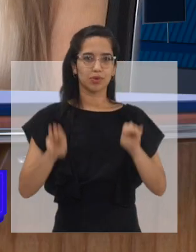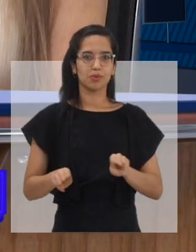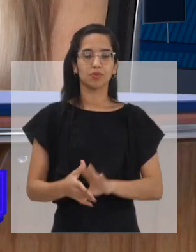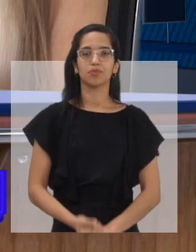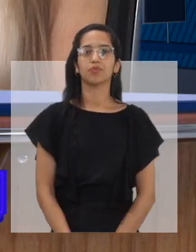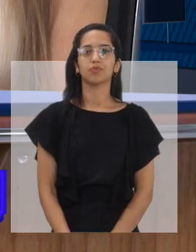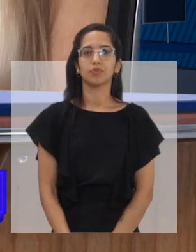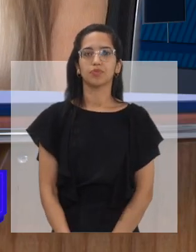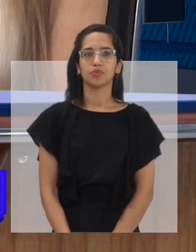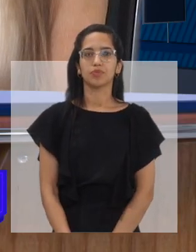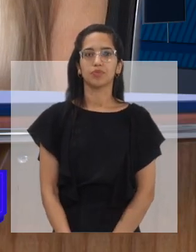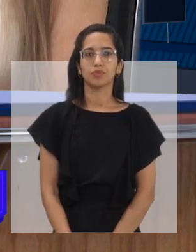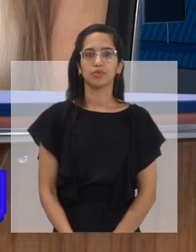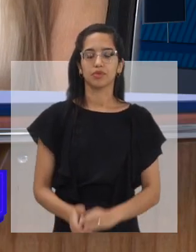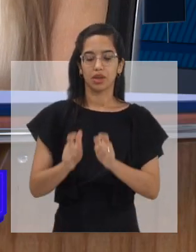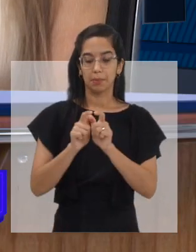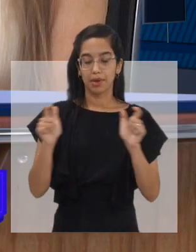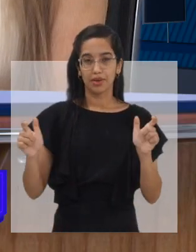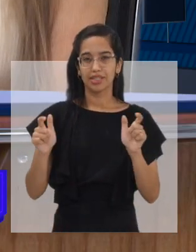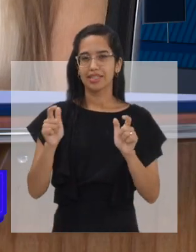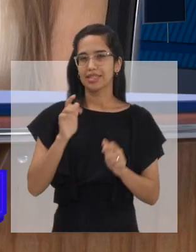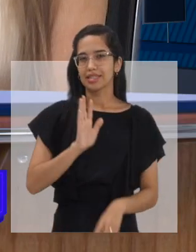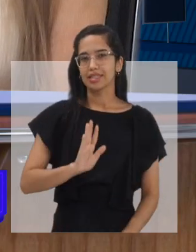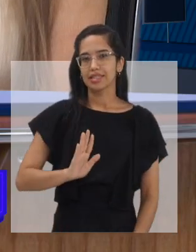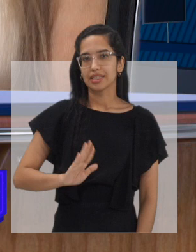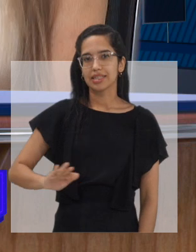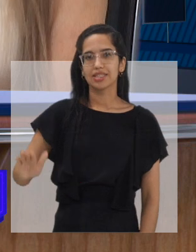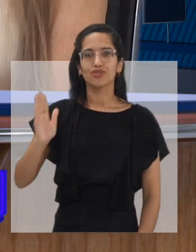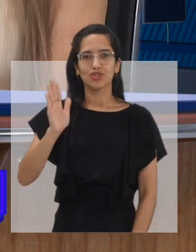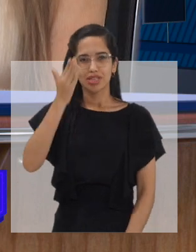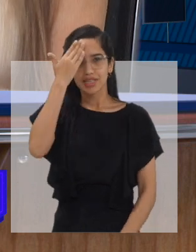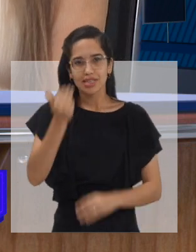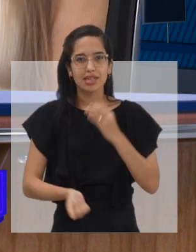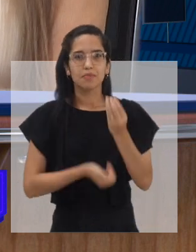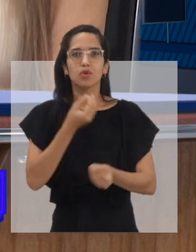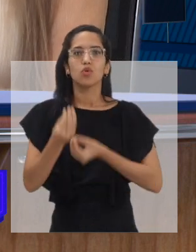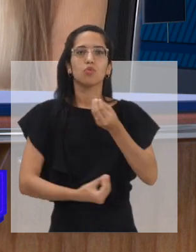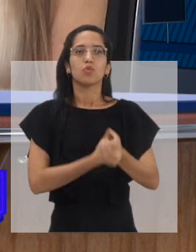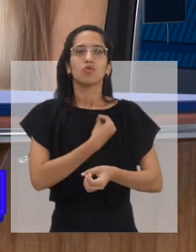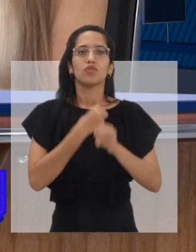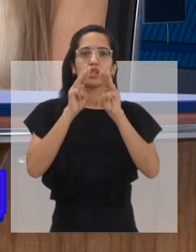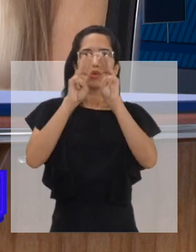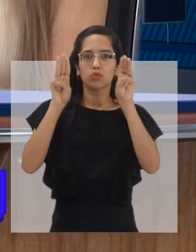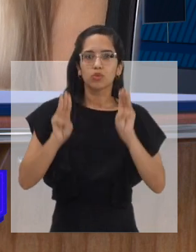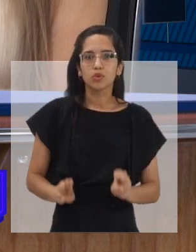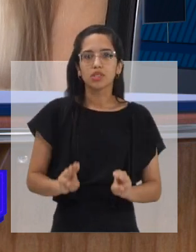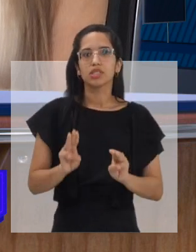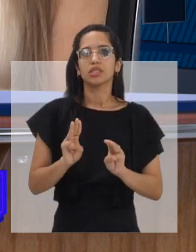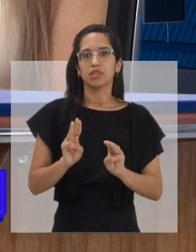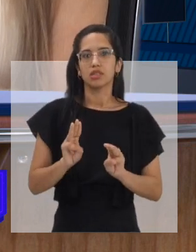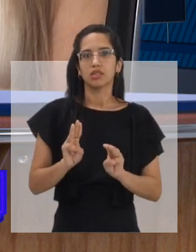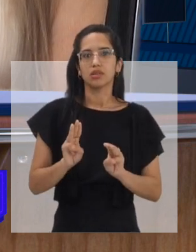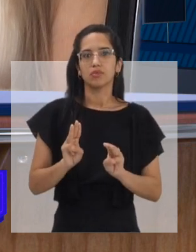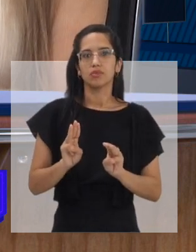crianças, a maioria delas já tem conhecimento de como funciona o museu, de toda a estrutura que o museu oferece